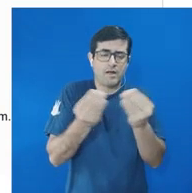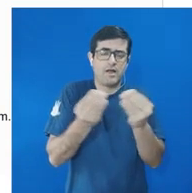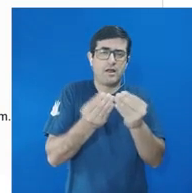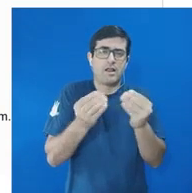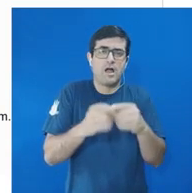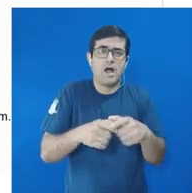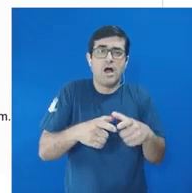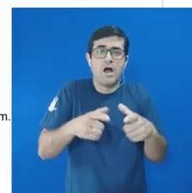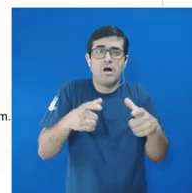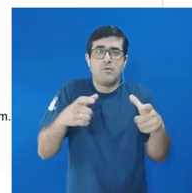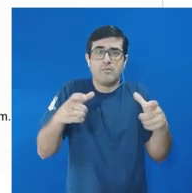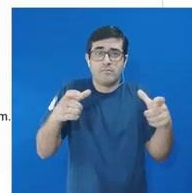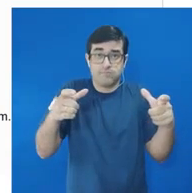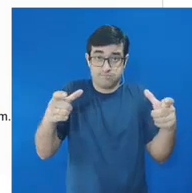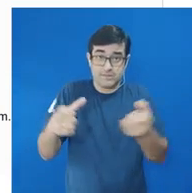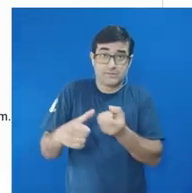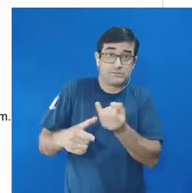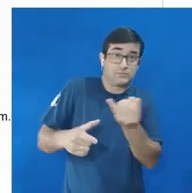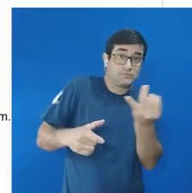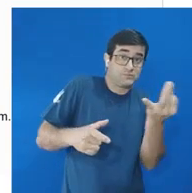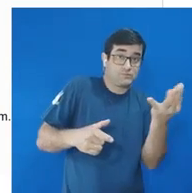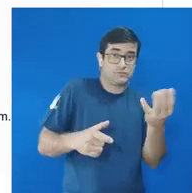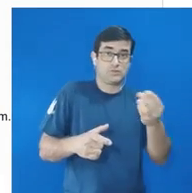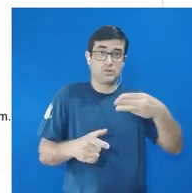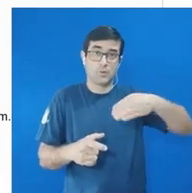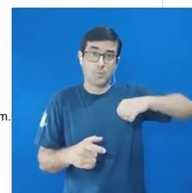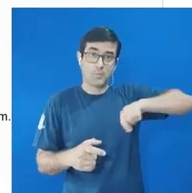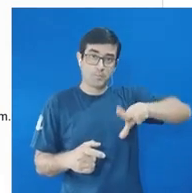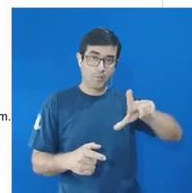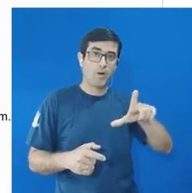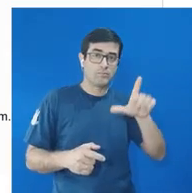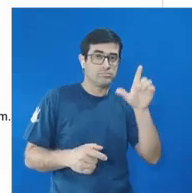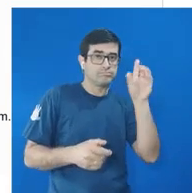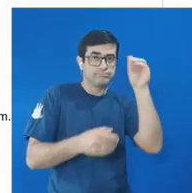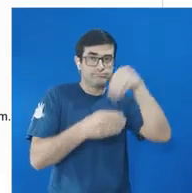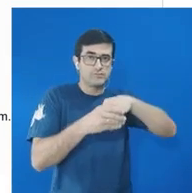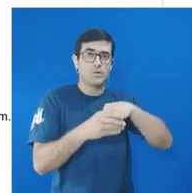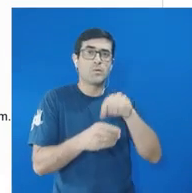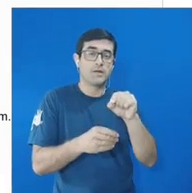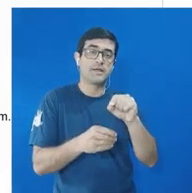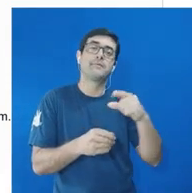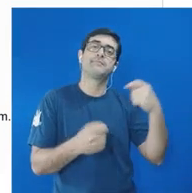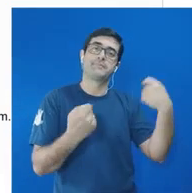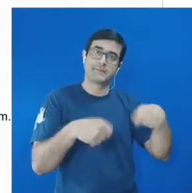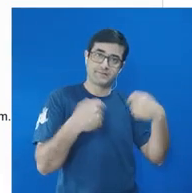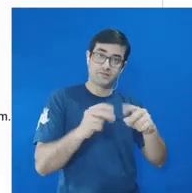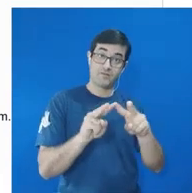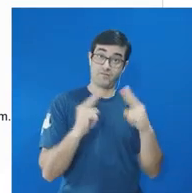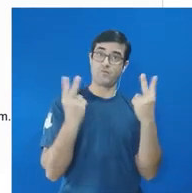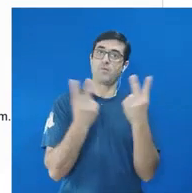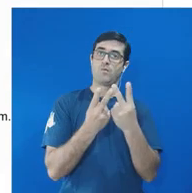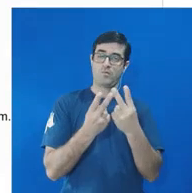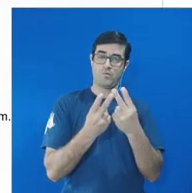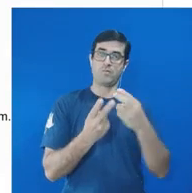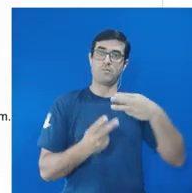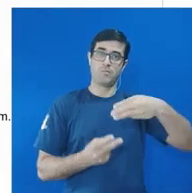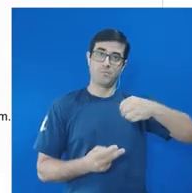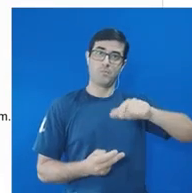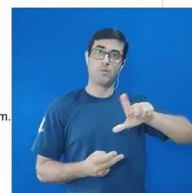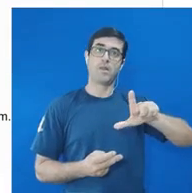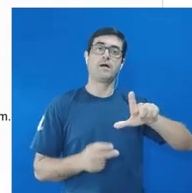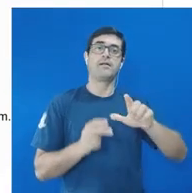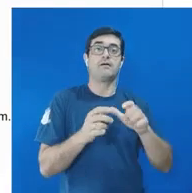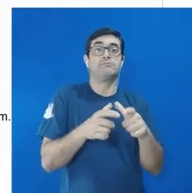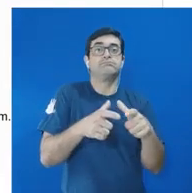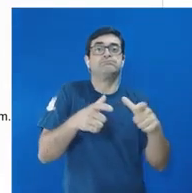quantidade de mols aqui, eu tenho que aumentar o volume molar. Porque o volume molar é fixo